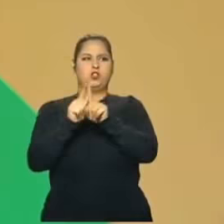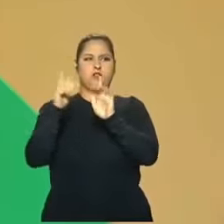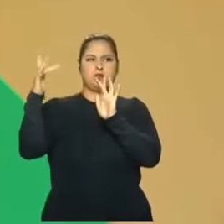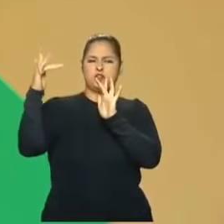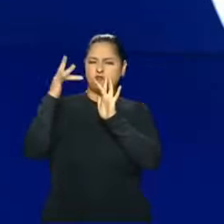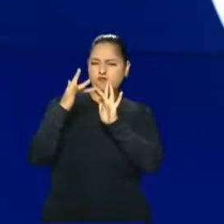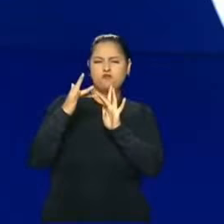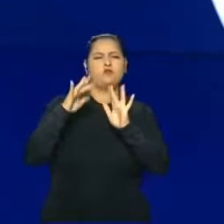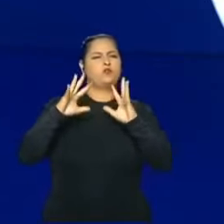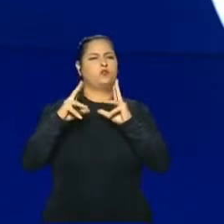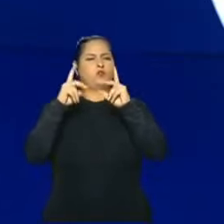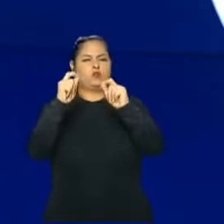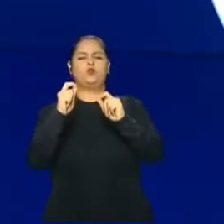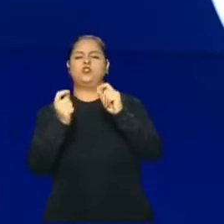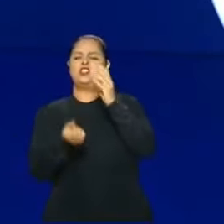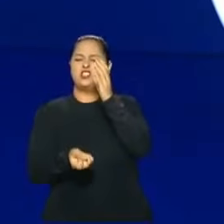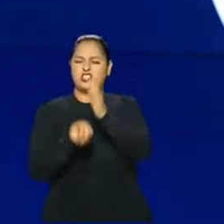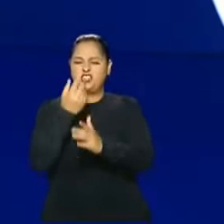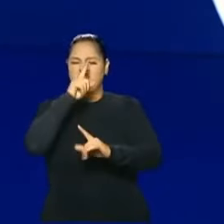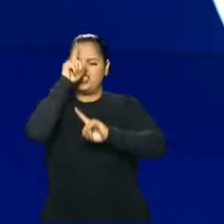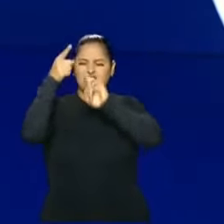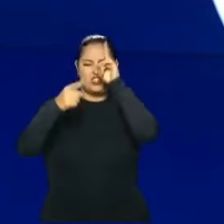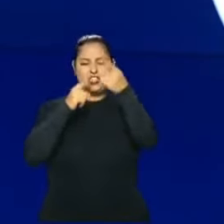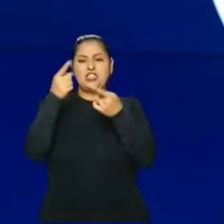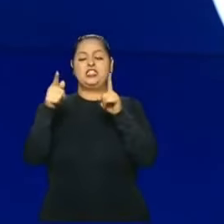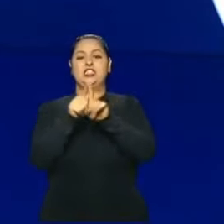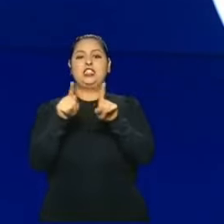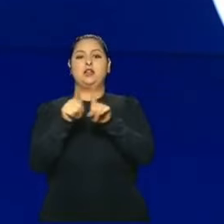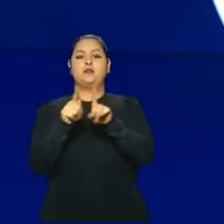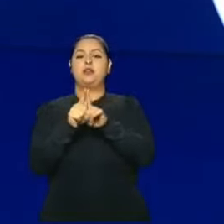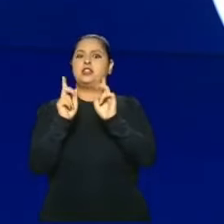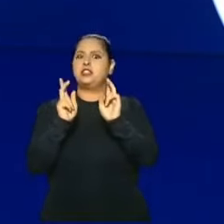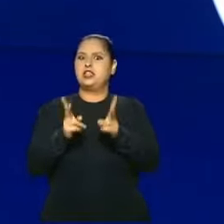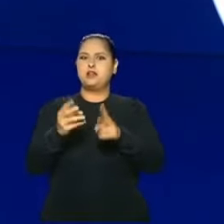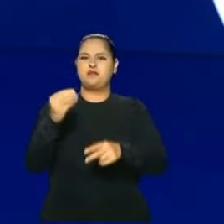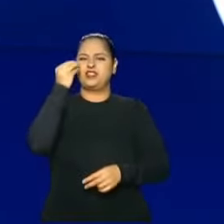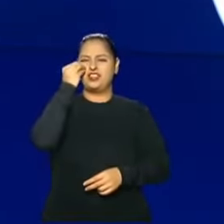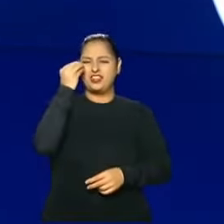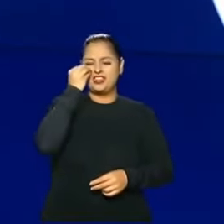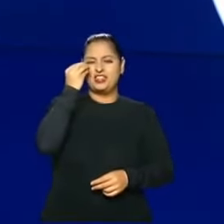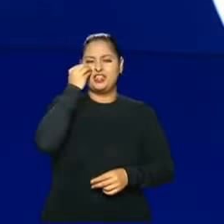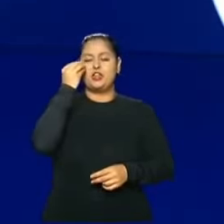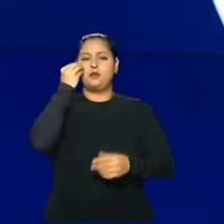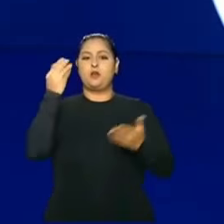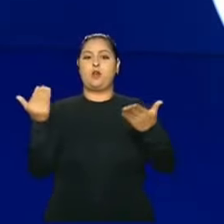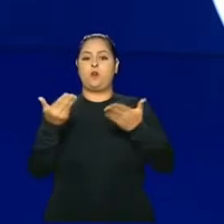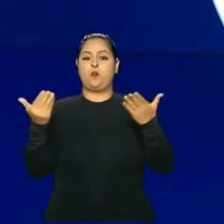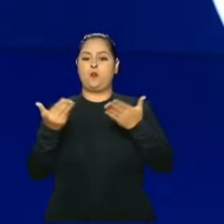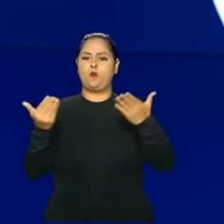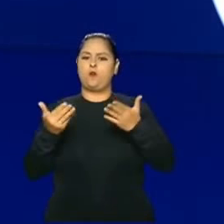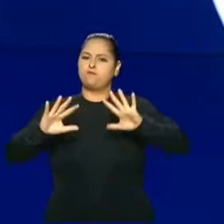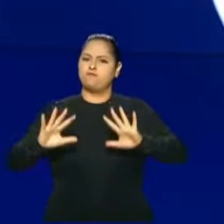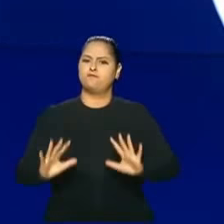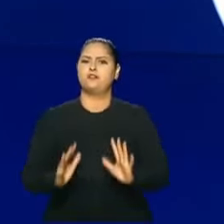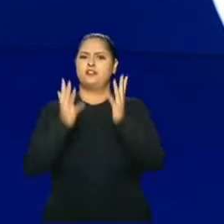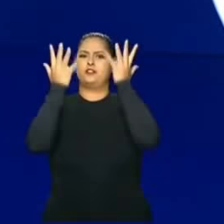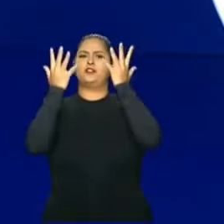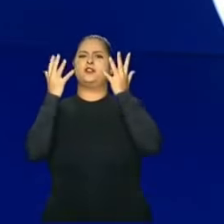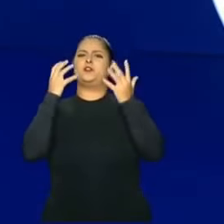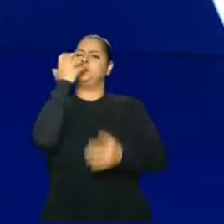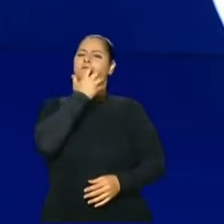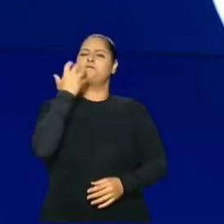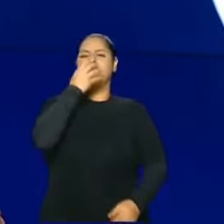suas criações. Exatamente. Procuramos, olha, sempre fazer esse evento de anúncio dos premiados uma grande celebração da música